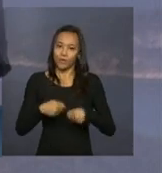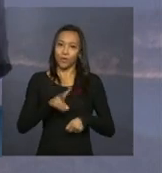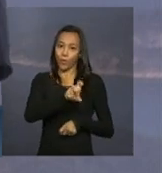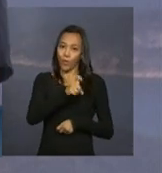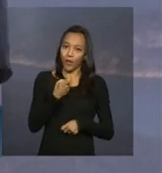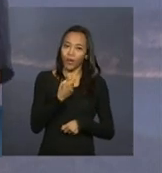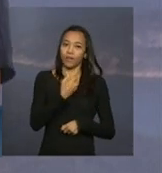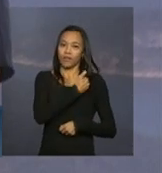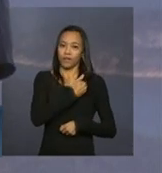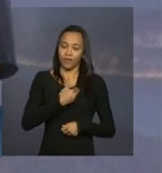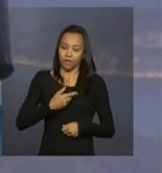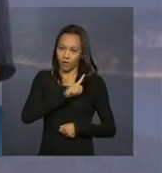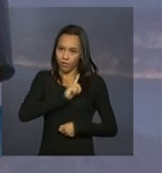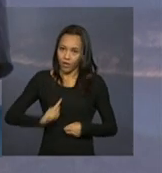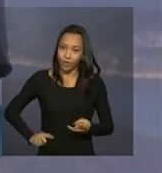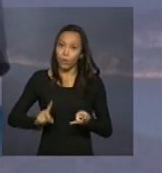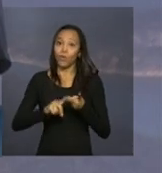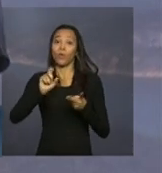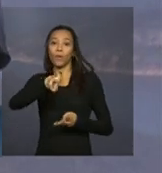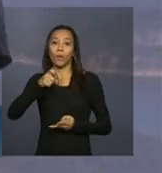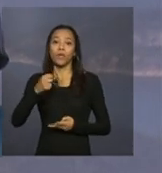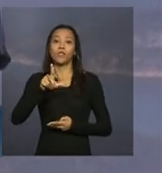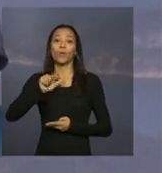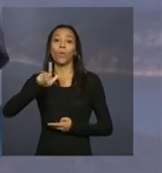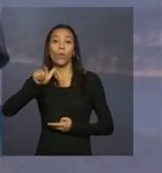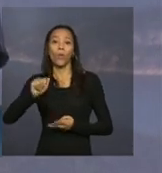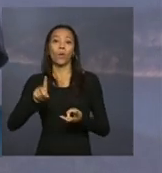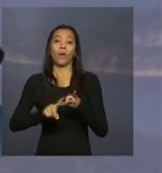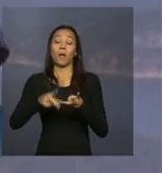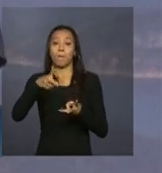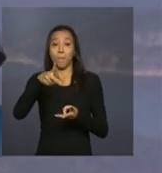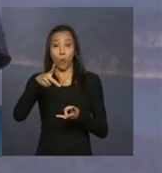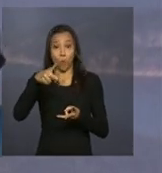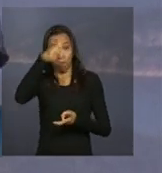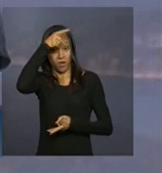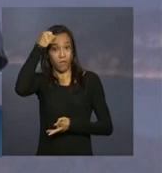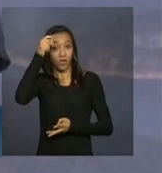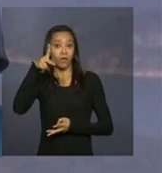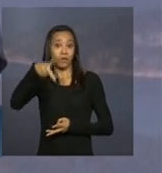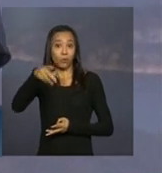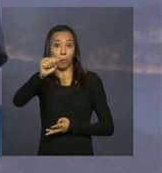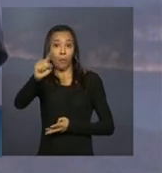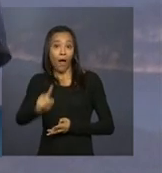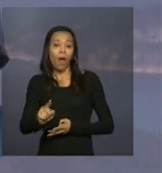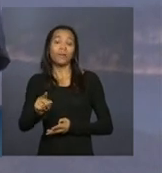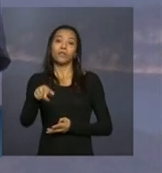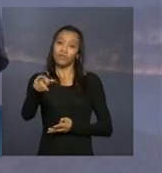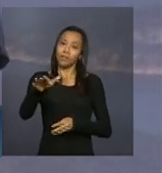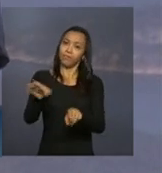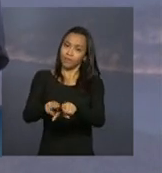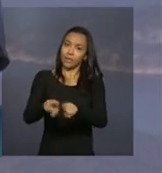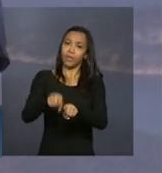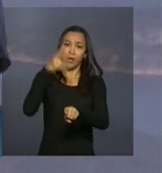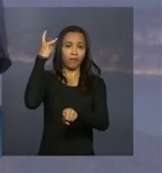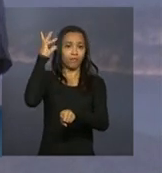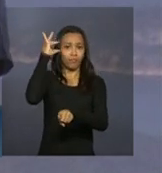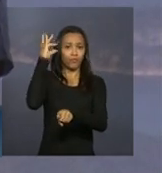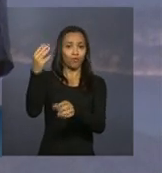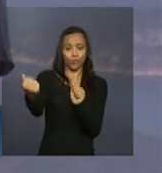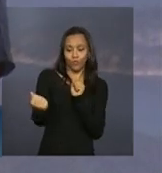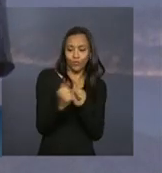Sérgio Cabral, o ex-presidente Lula, o prefeito Eduardo Paes e a senhora dar as mãos e fazer esse Estado